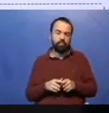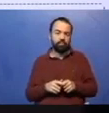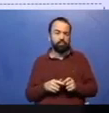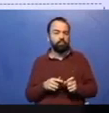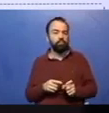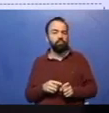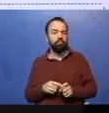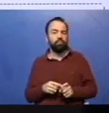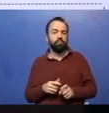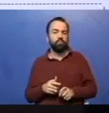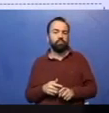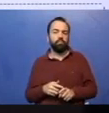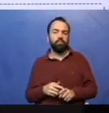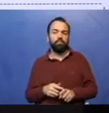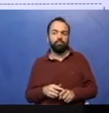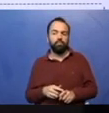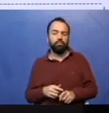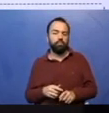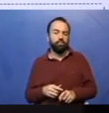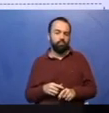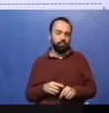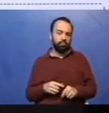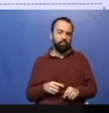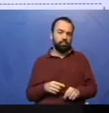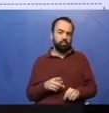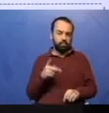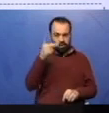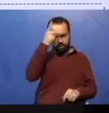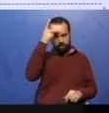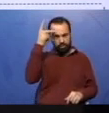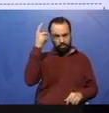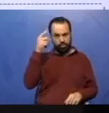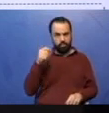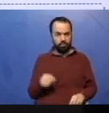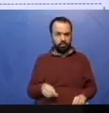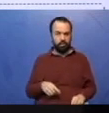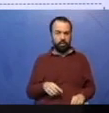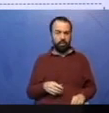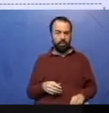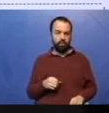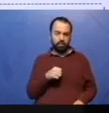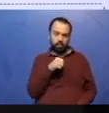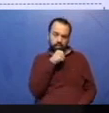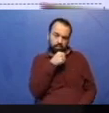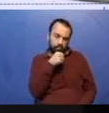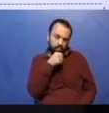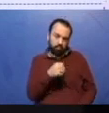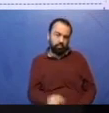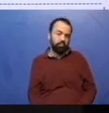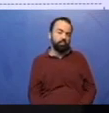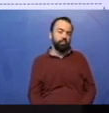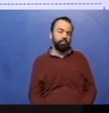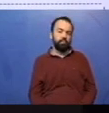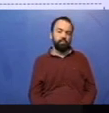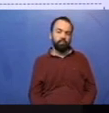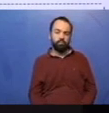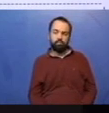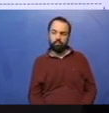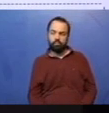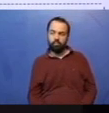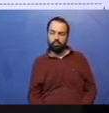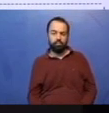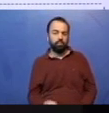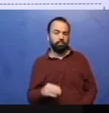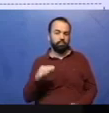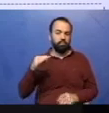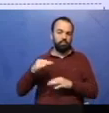uma entrevista, pode ser até mesmo com a pessoa que mora com você, porque nós não estamos tendo contato com outras pessoas. Com uma pessoa